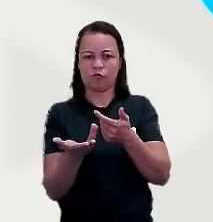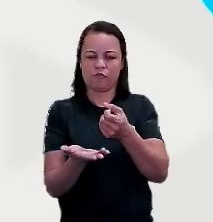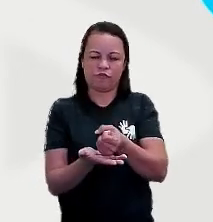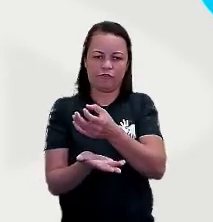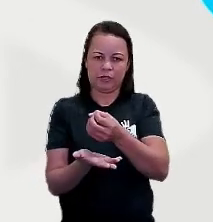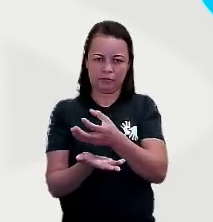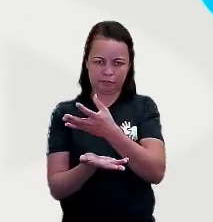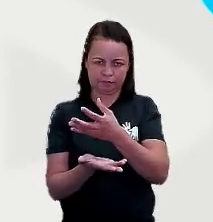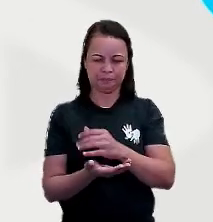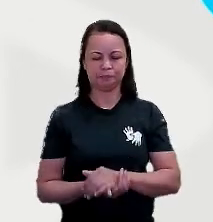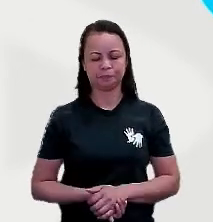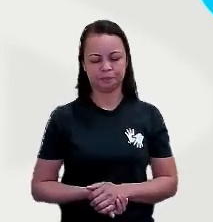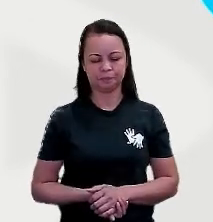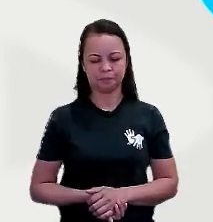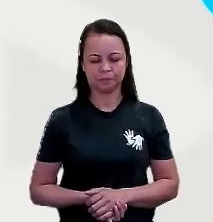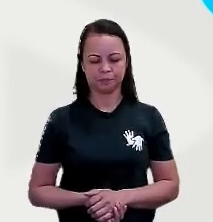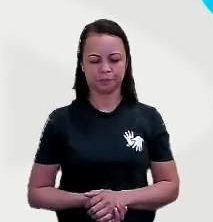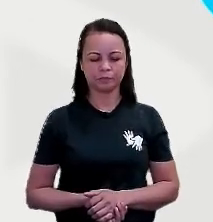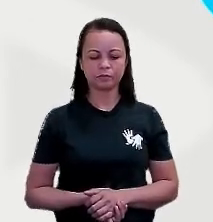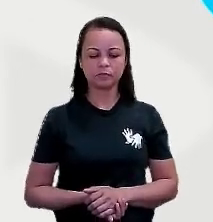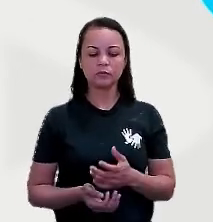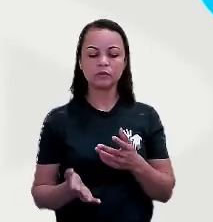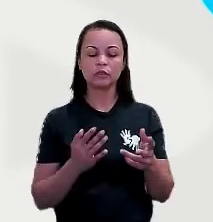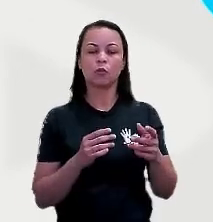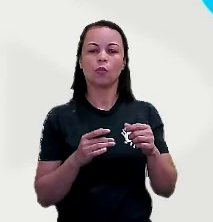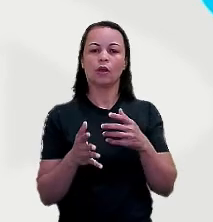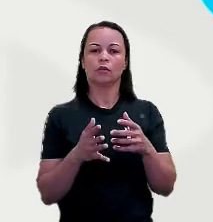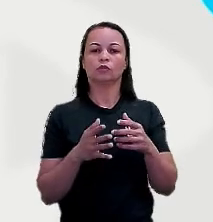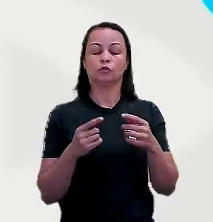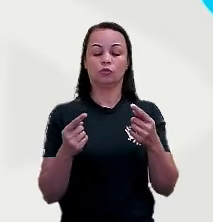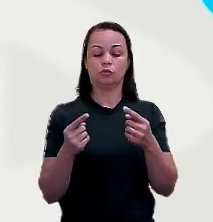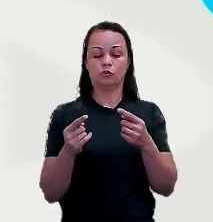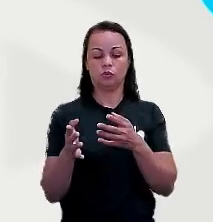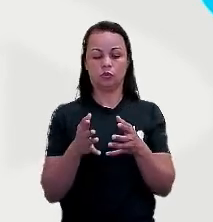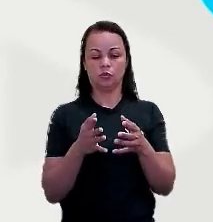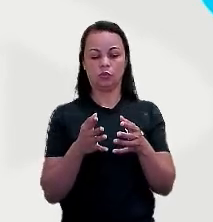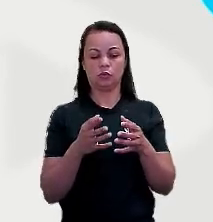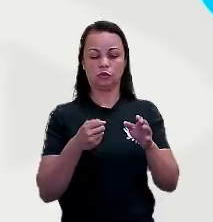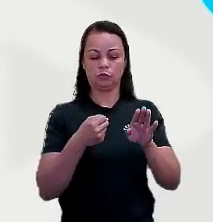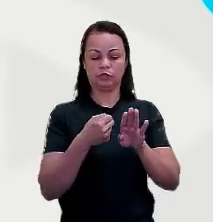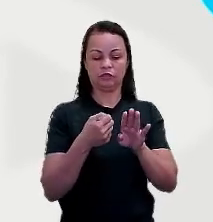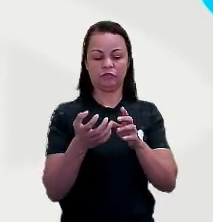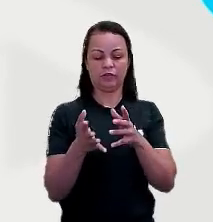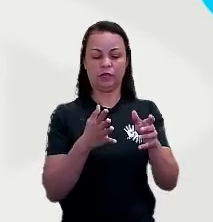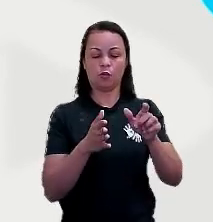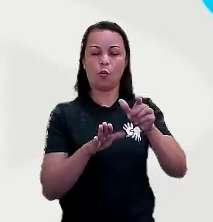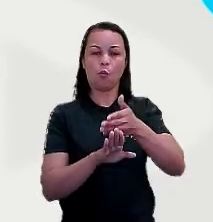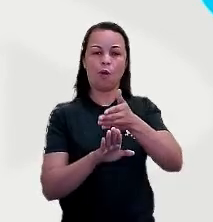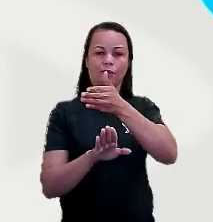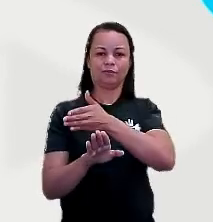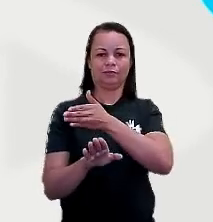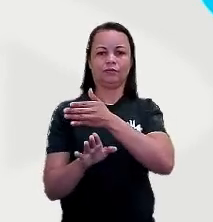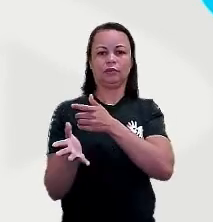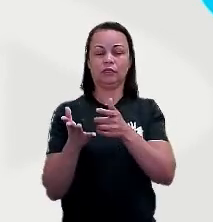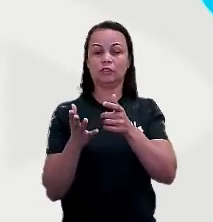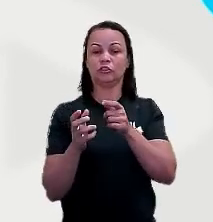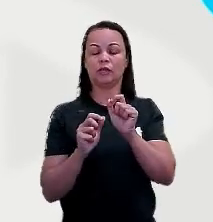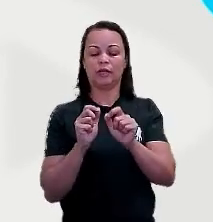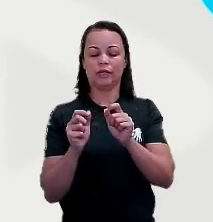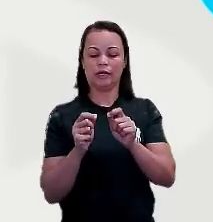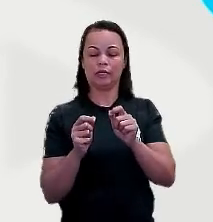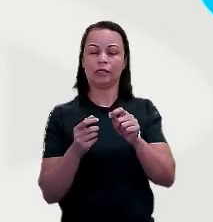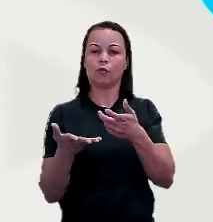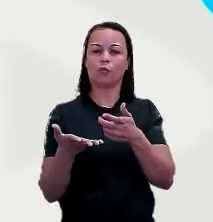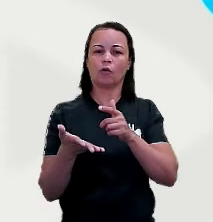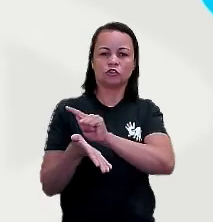Quando o adjetivo ele vem anteposto a dois ou mais substantivos, no caso antes do substantivo, ó, ele concorda em gênero